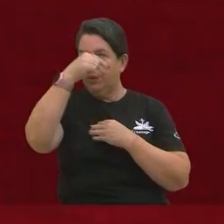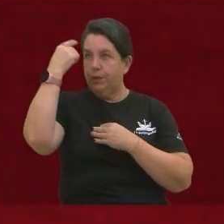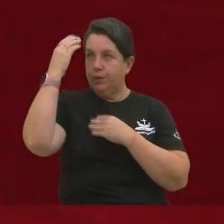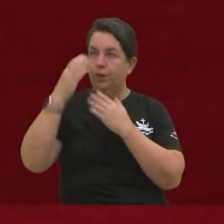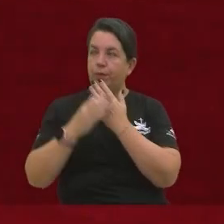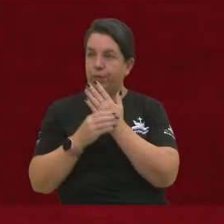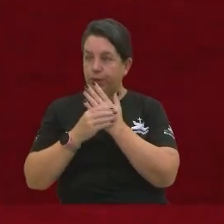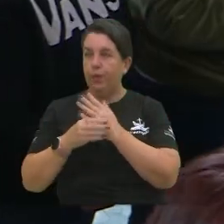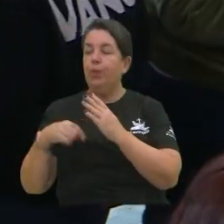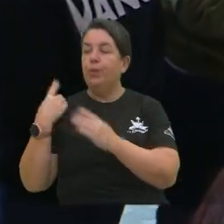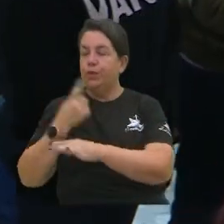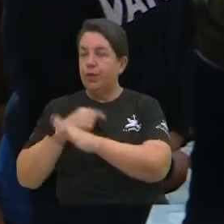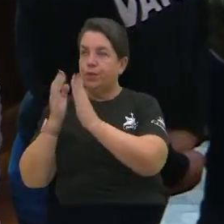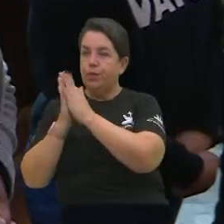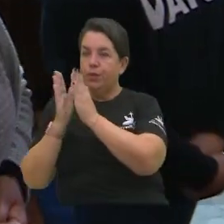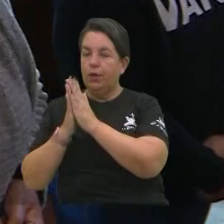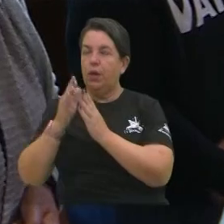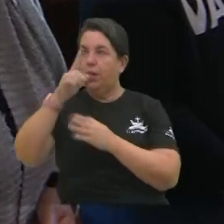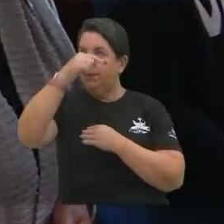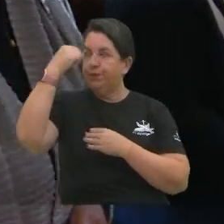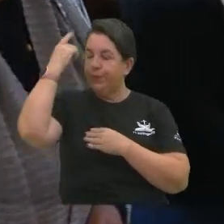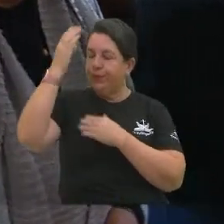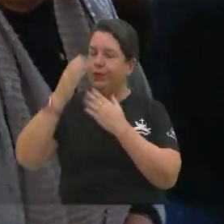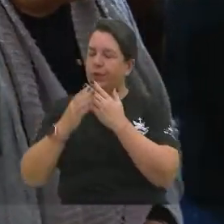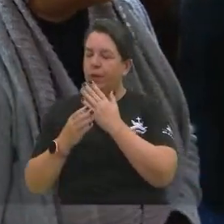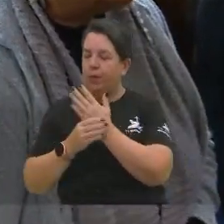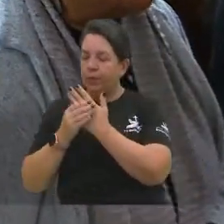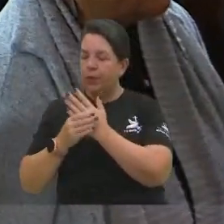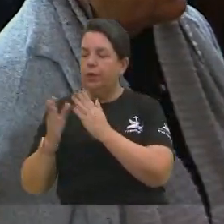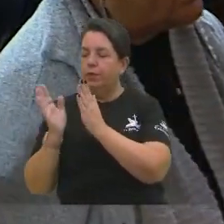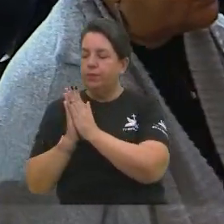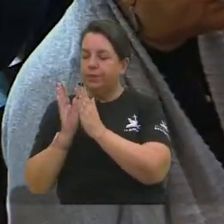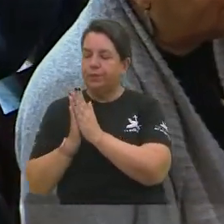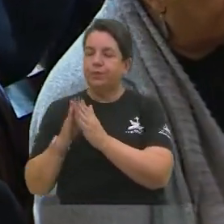Pio, rogai por nós. São Pio, rogai por nós.